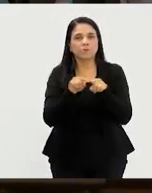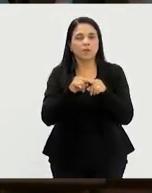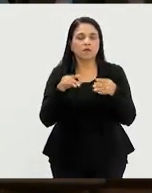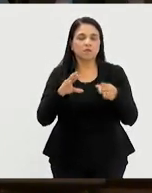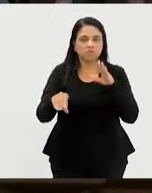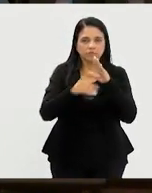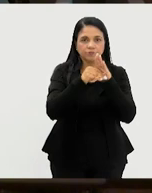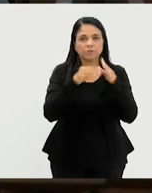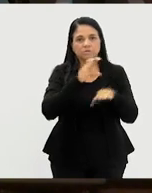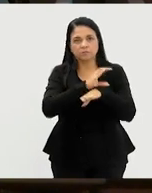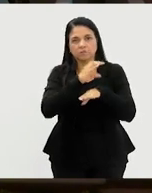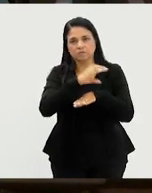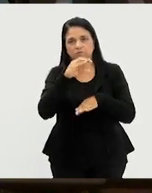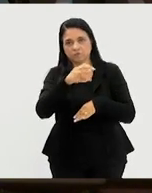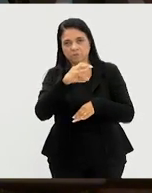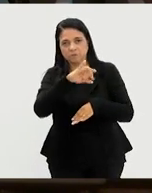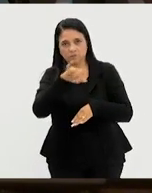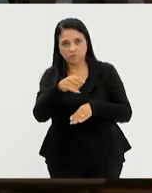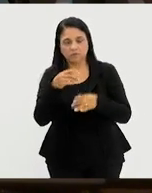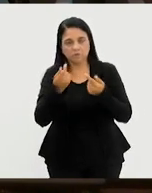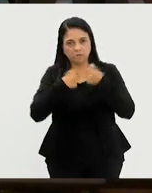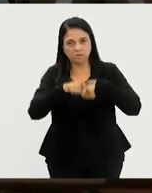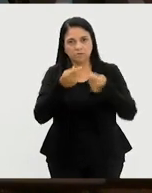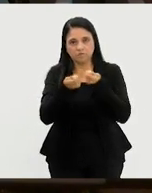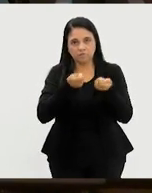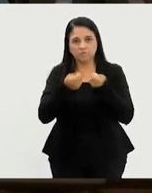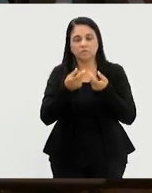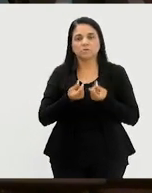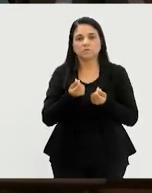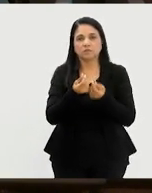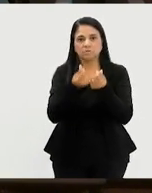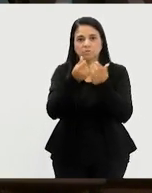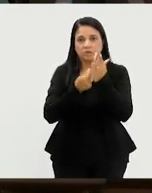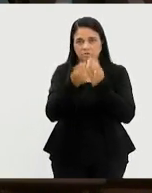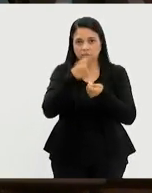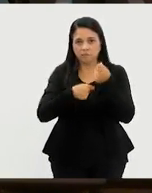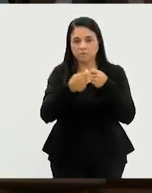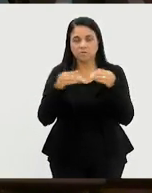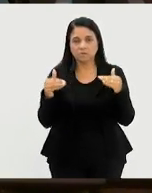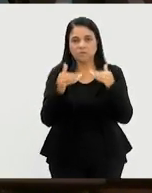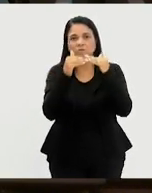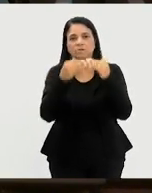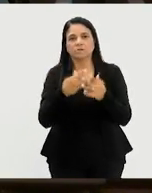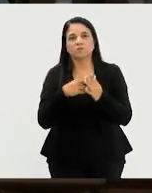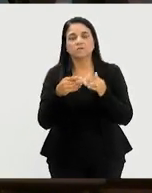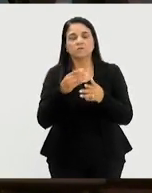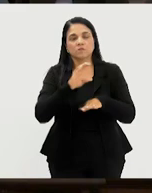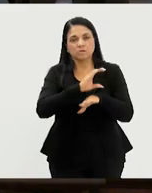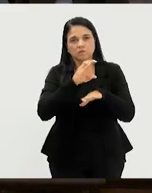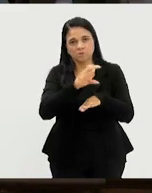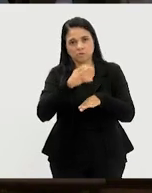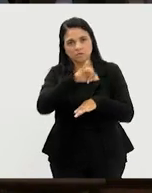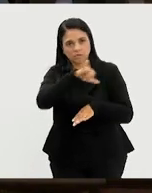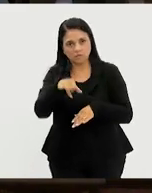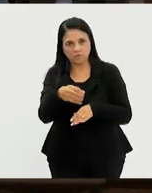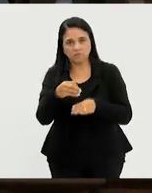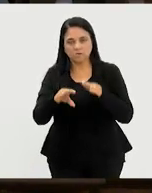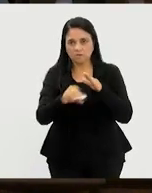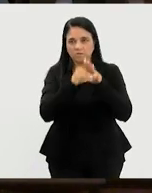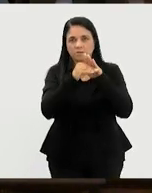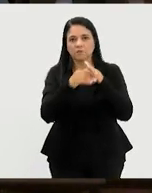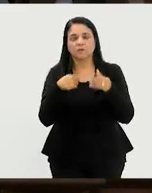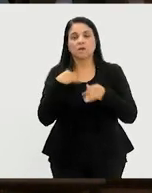Justiça de oramento finalização financeira e cont favorável com a emenda da comiss deção Justiça